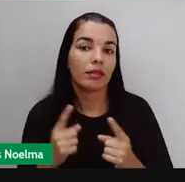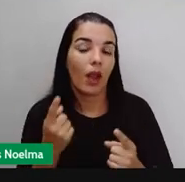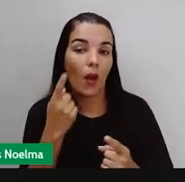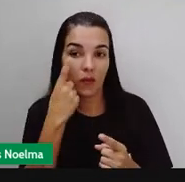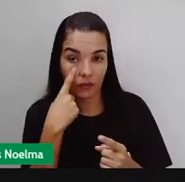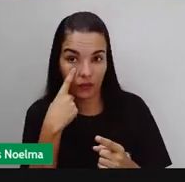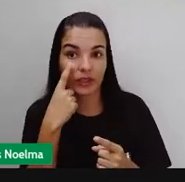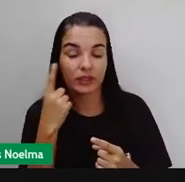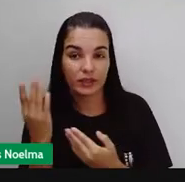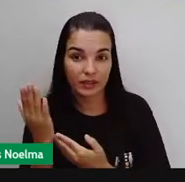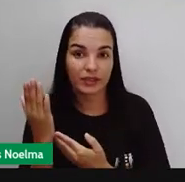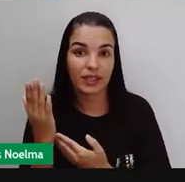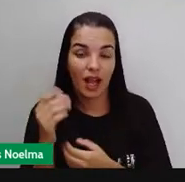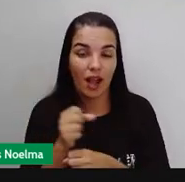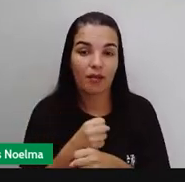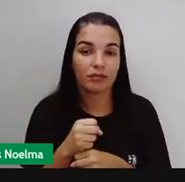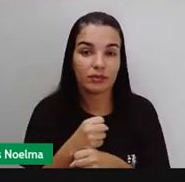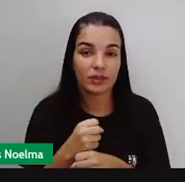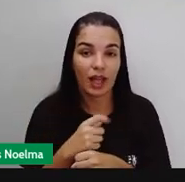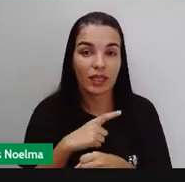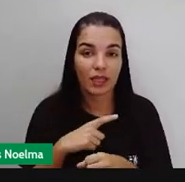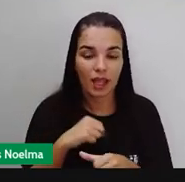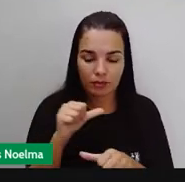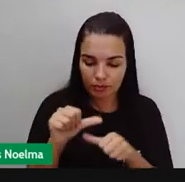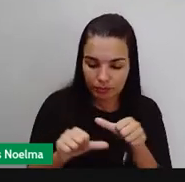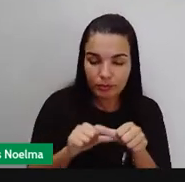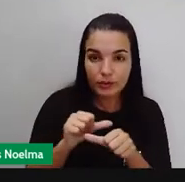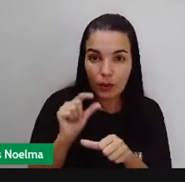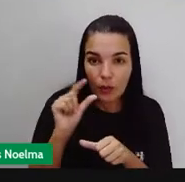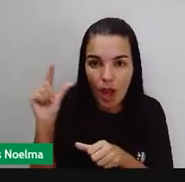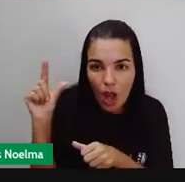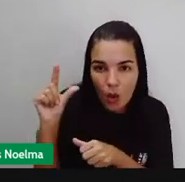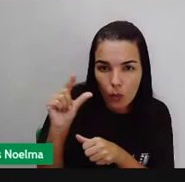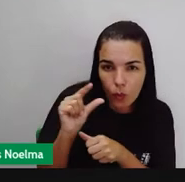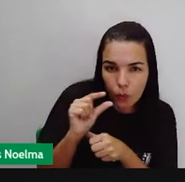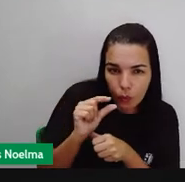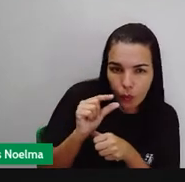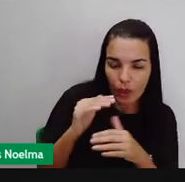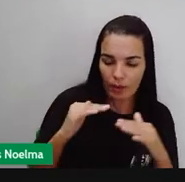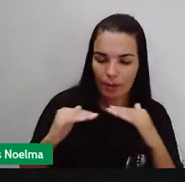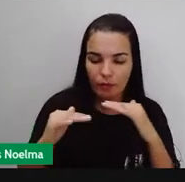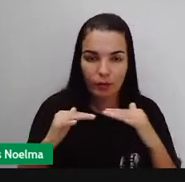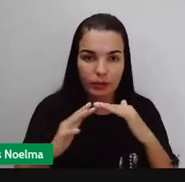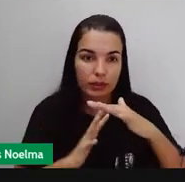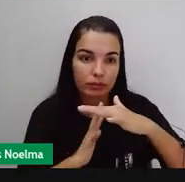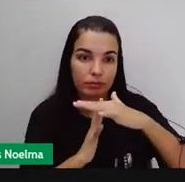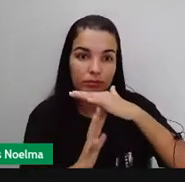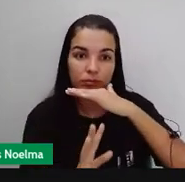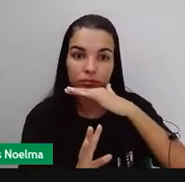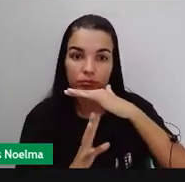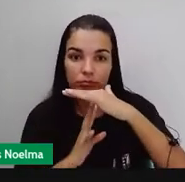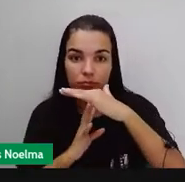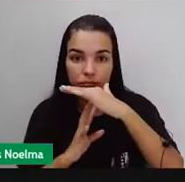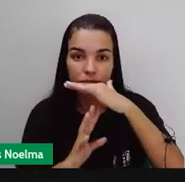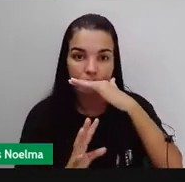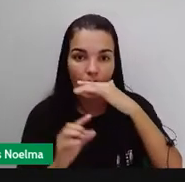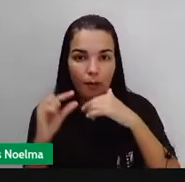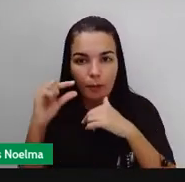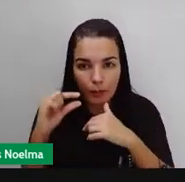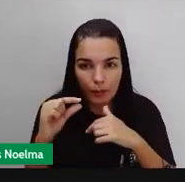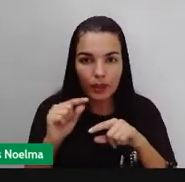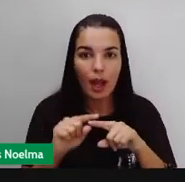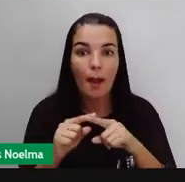de 1980 até 2000, houve uma redução no movimento migratório entre as regiões do Brasil.